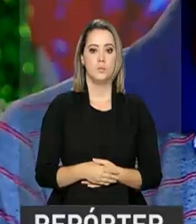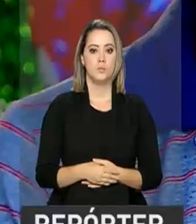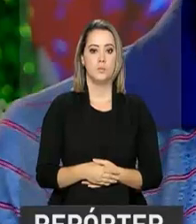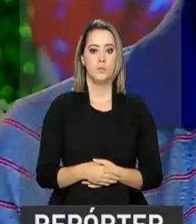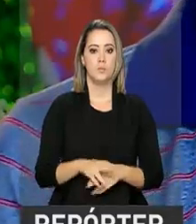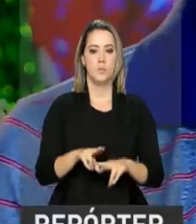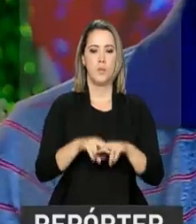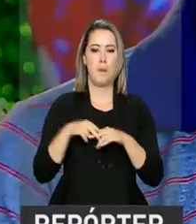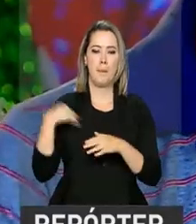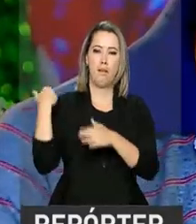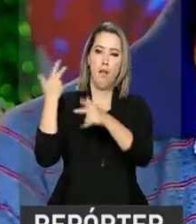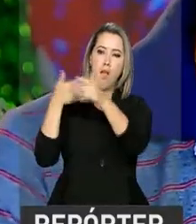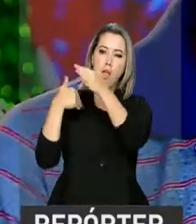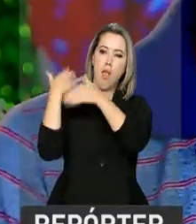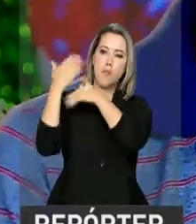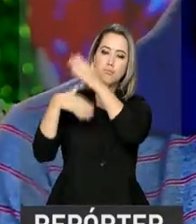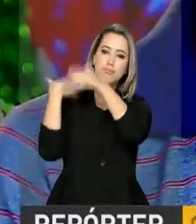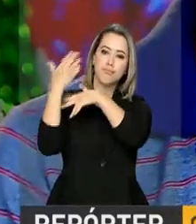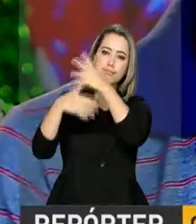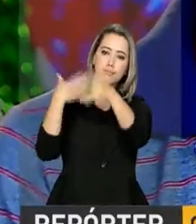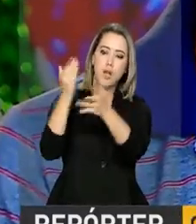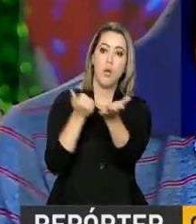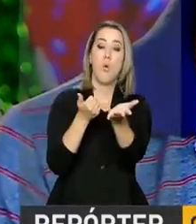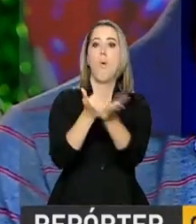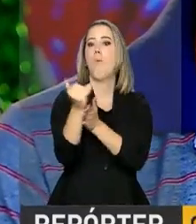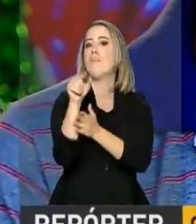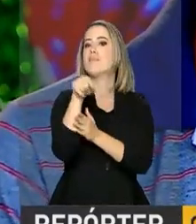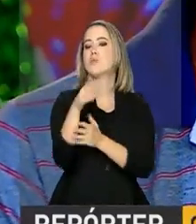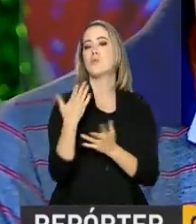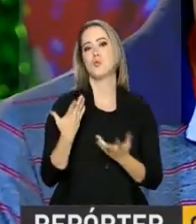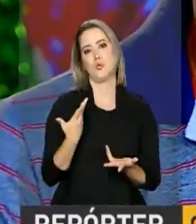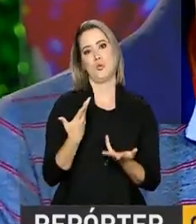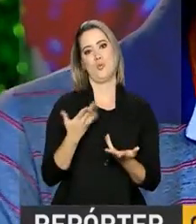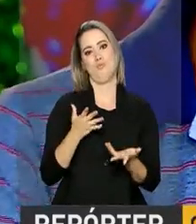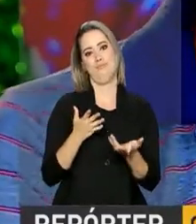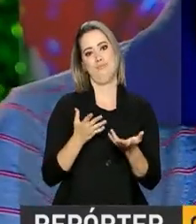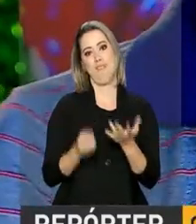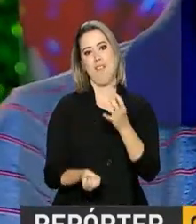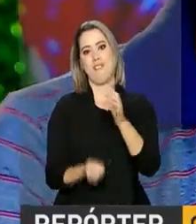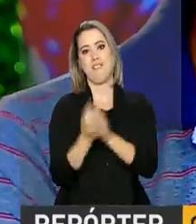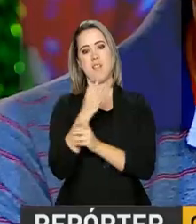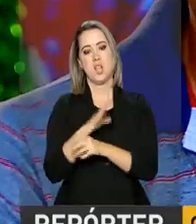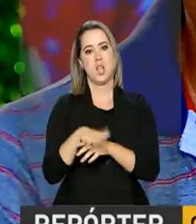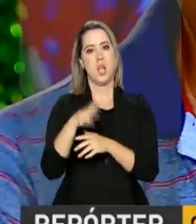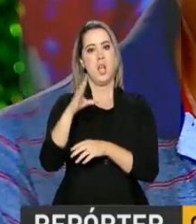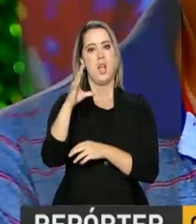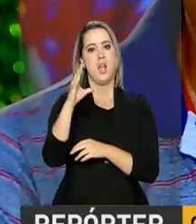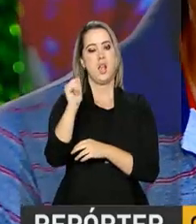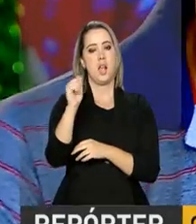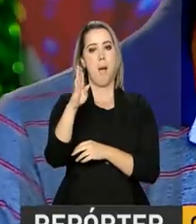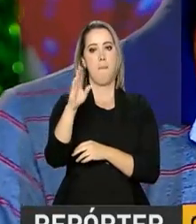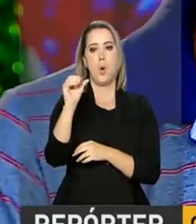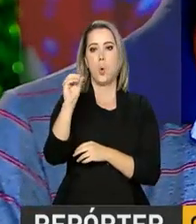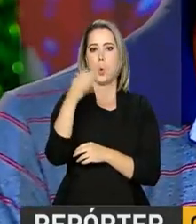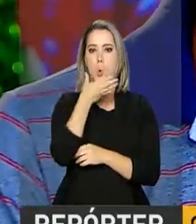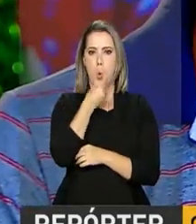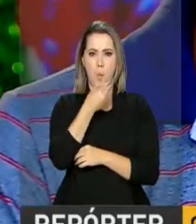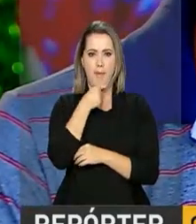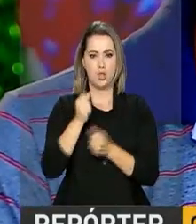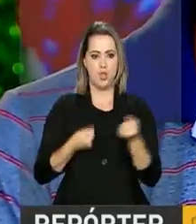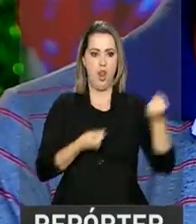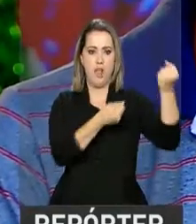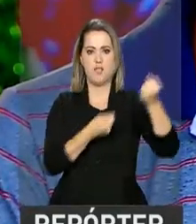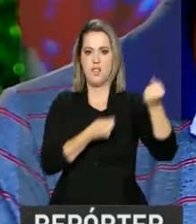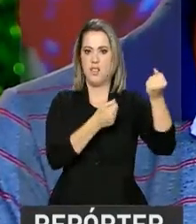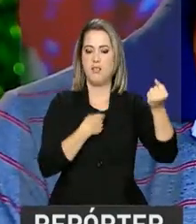Pela época que começou a surgir a figura do caboclo de lança e o maracatu